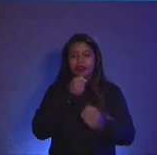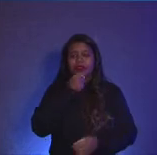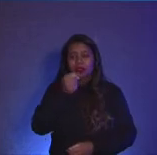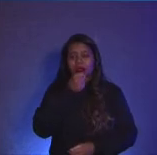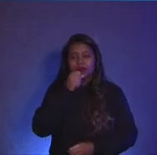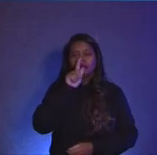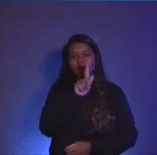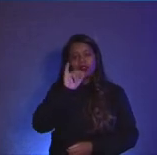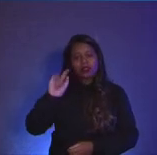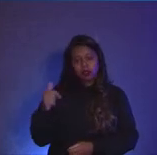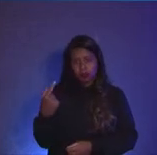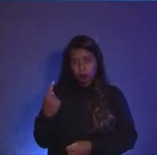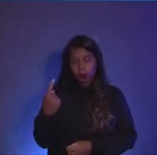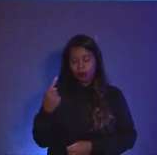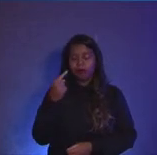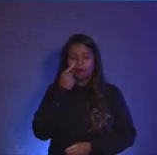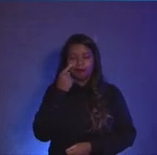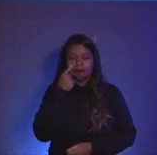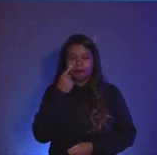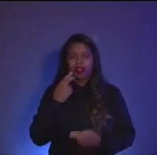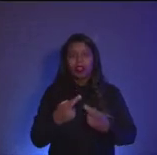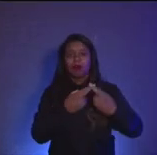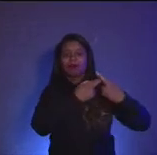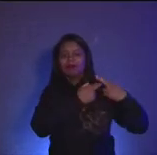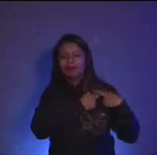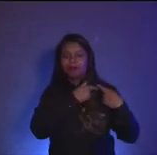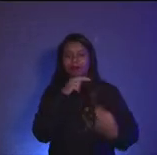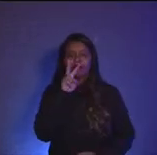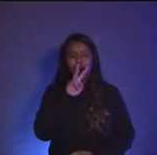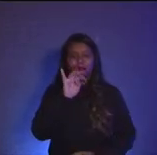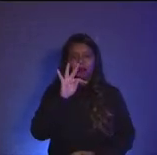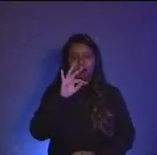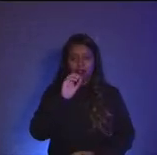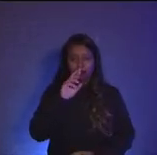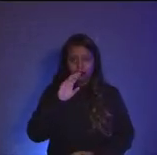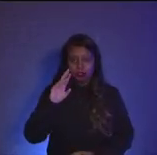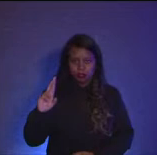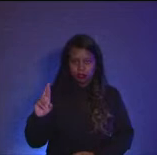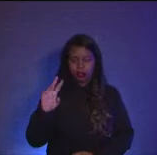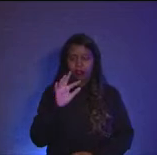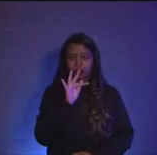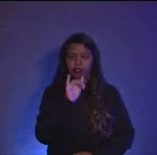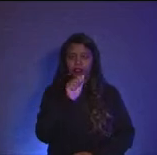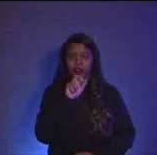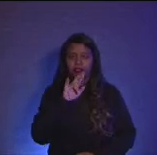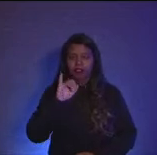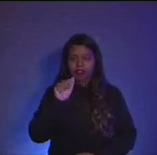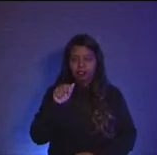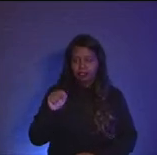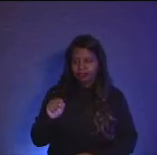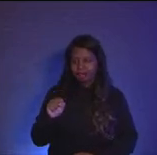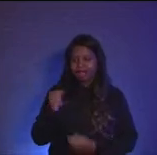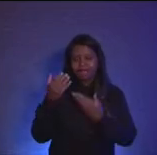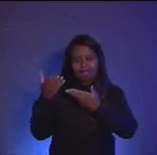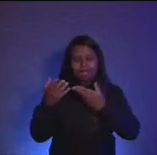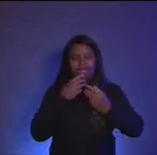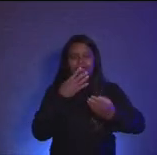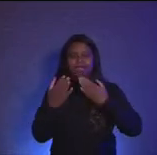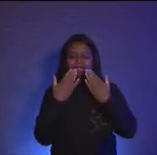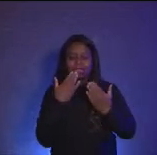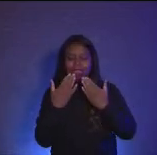G1. Quem vai representá-los aqui é o Vitor Farias. Por favor, nos conte um pouco aqui sobre esse